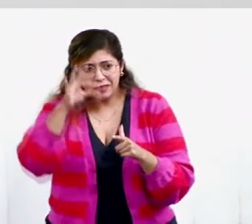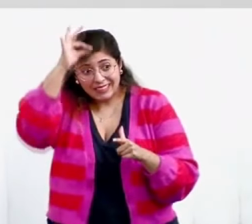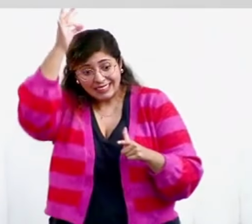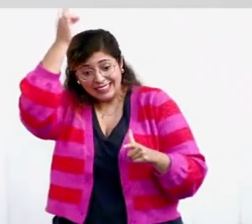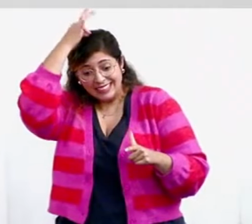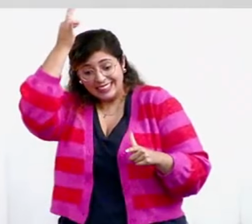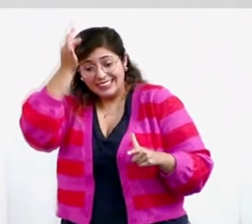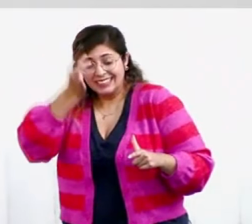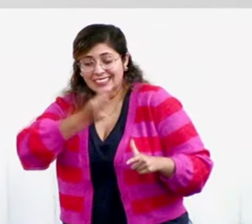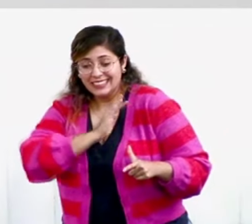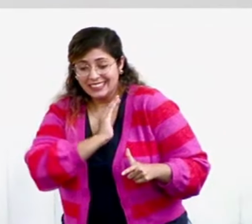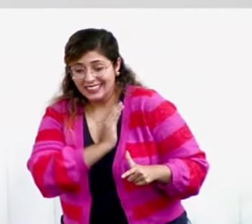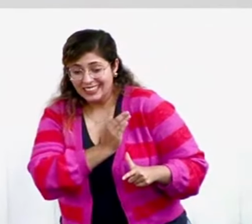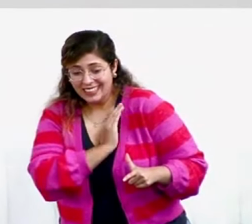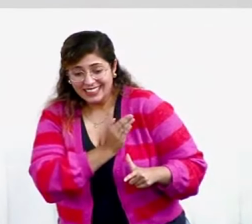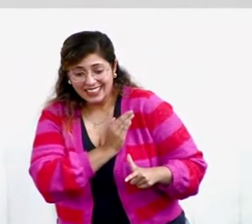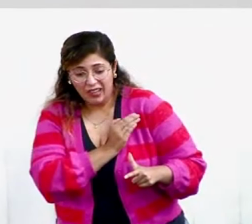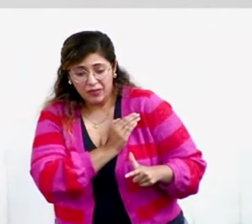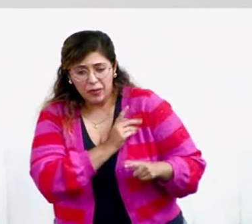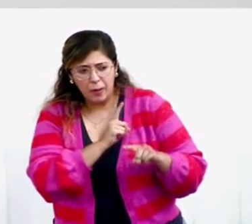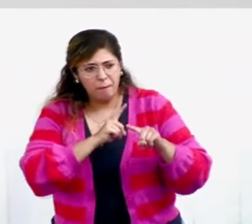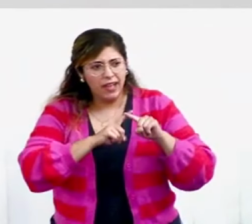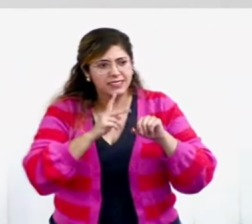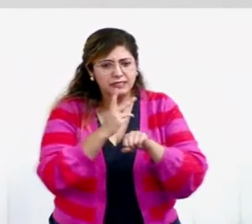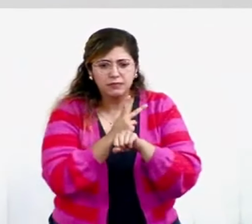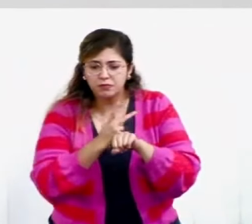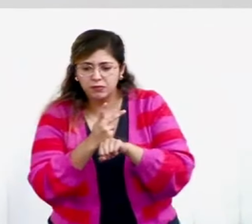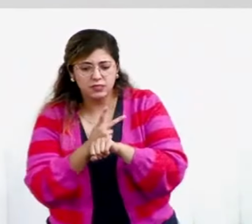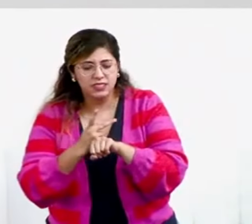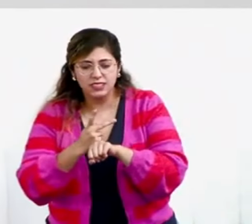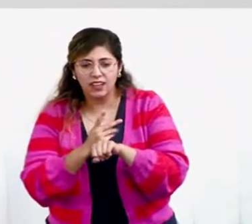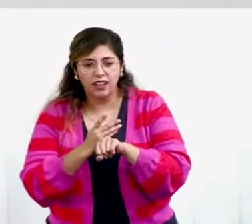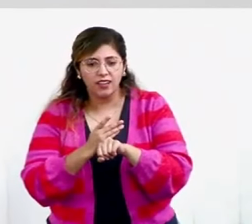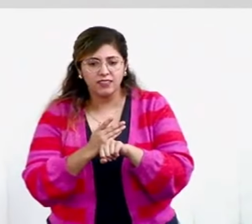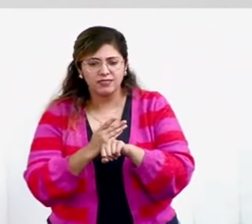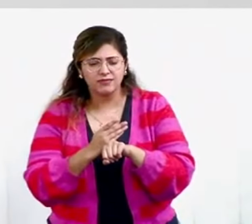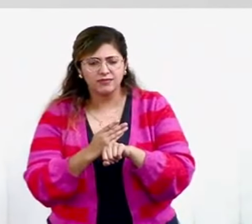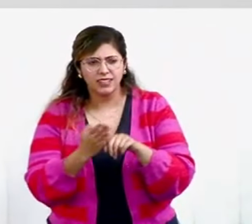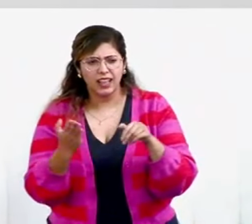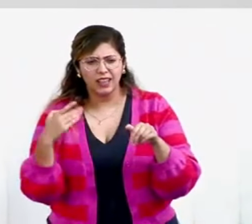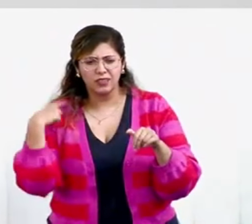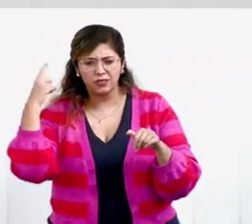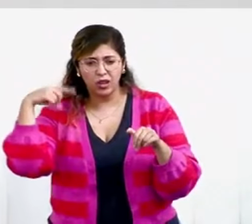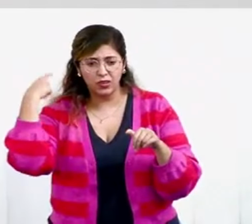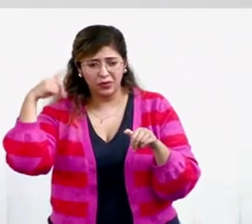estruturadas sob a primícia evolucionista, cheia de filosofias humanas